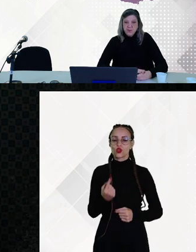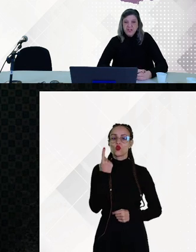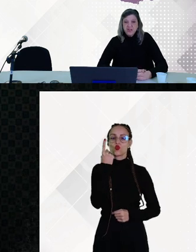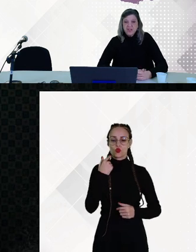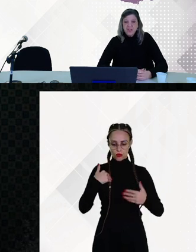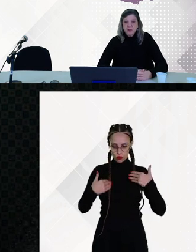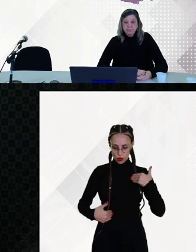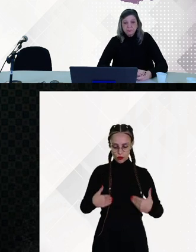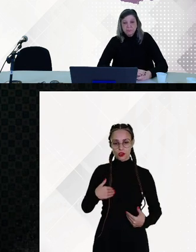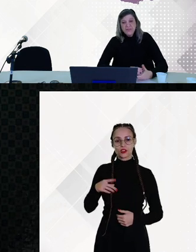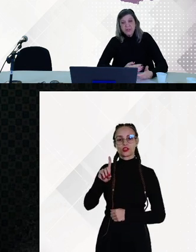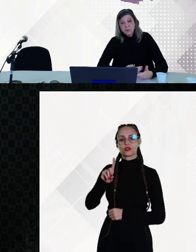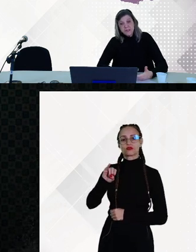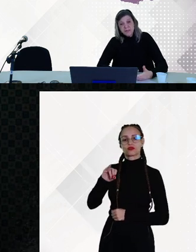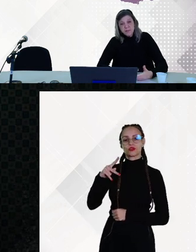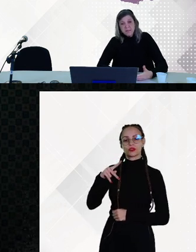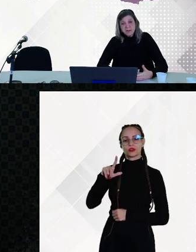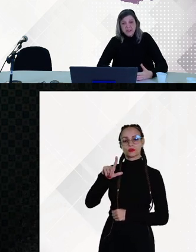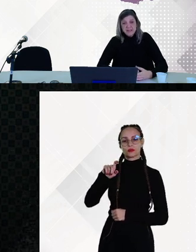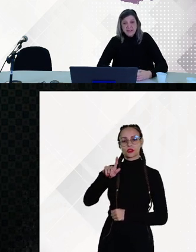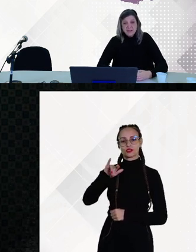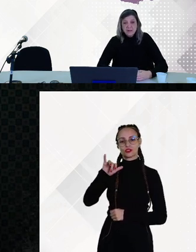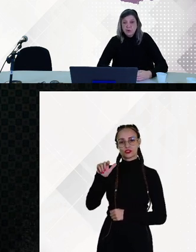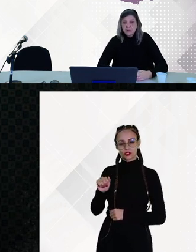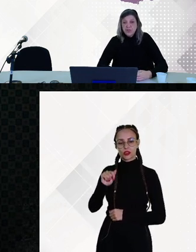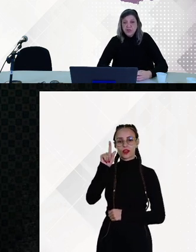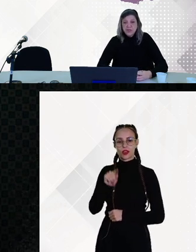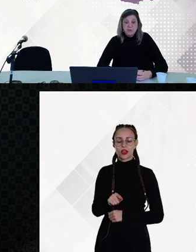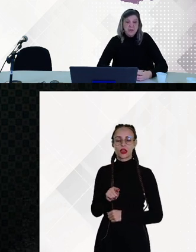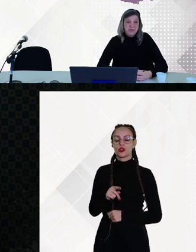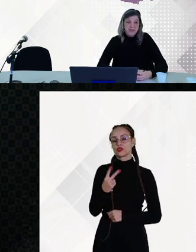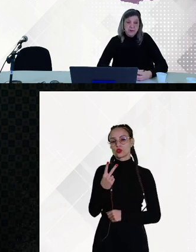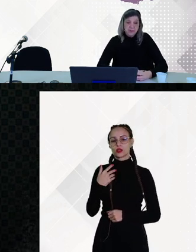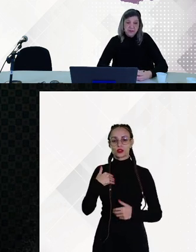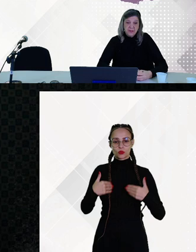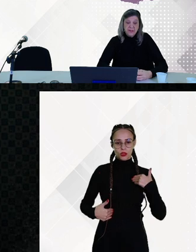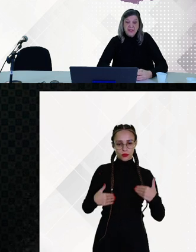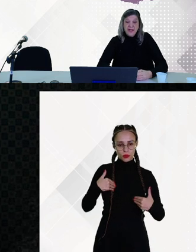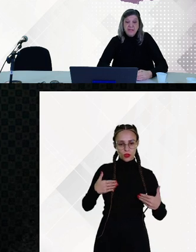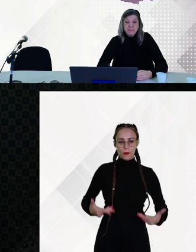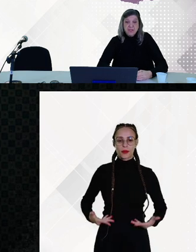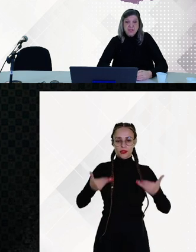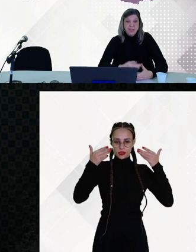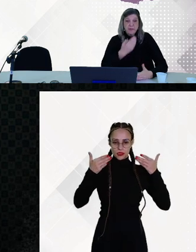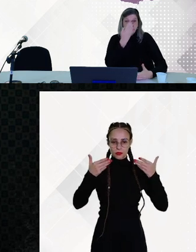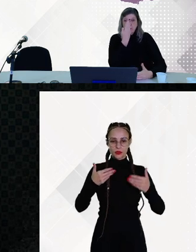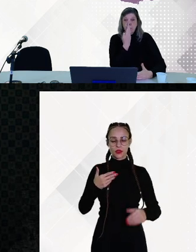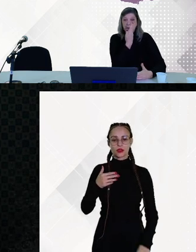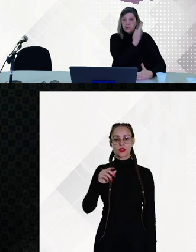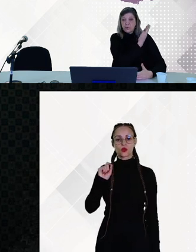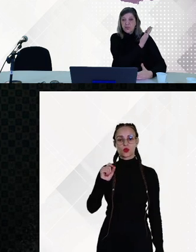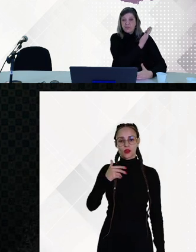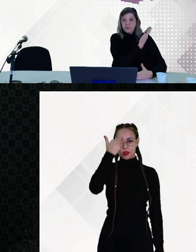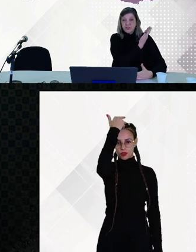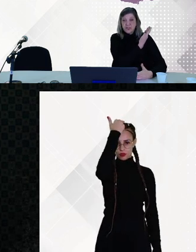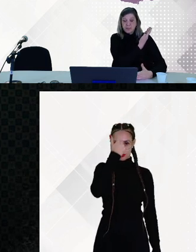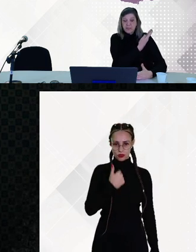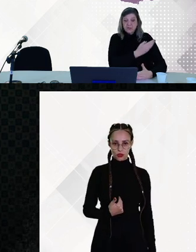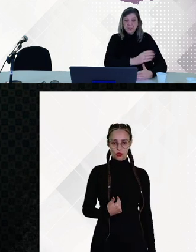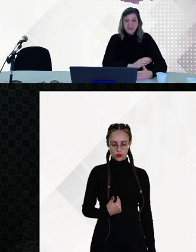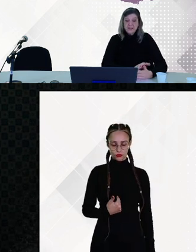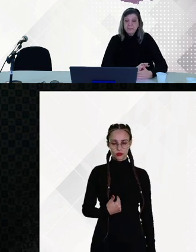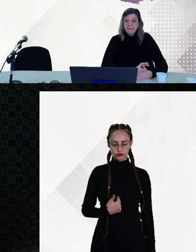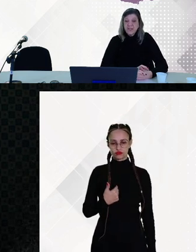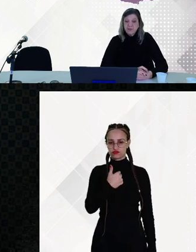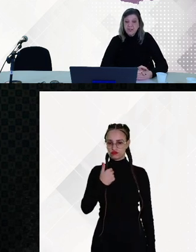A diplegia, dois membros mais localizados normalmente em membro inferior. A hemiplegia, um hemicorpo, como eu já vinha mostrando